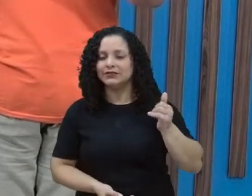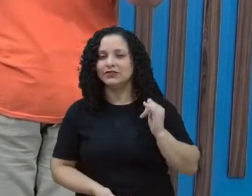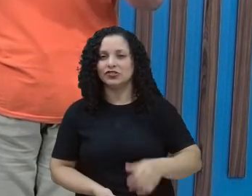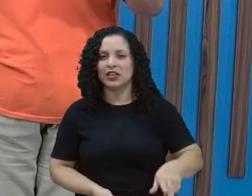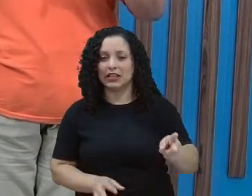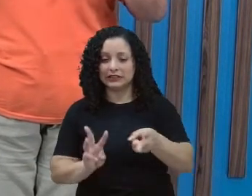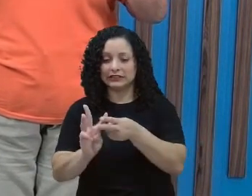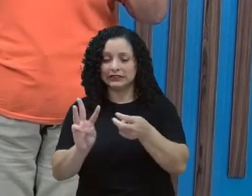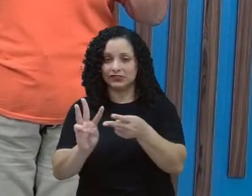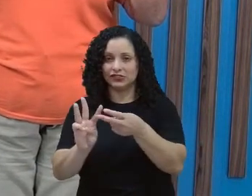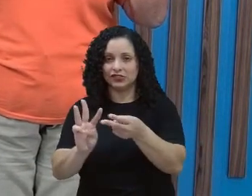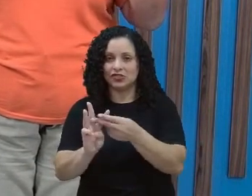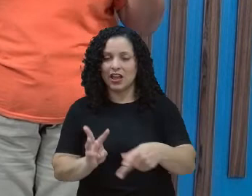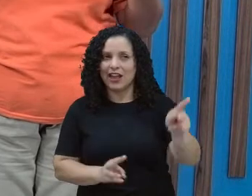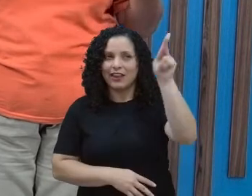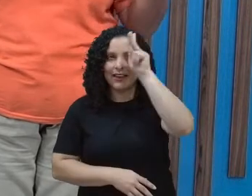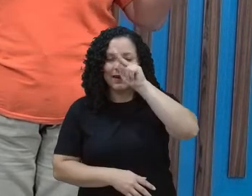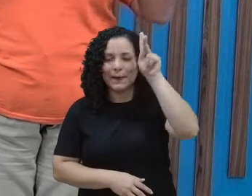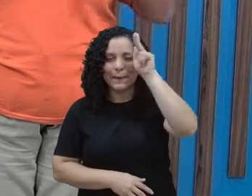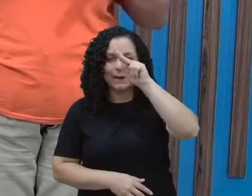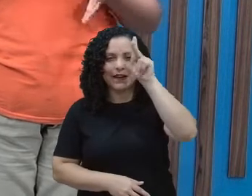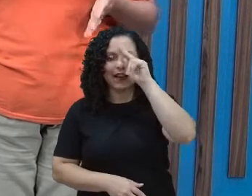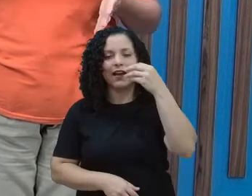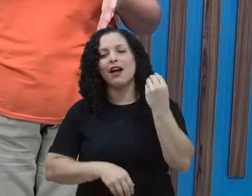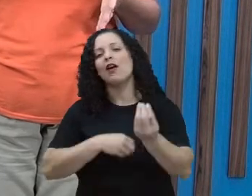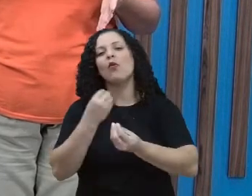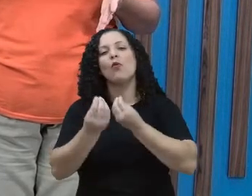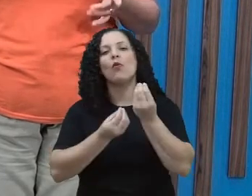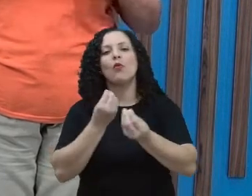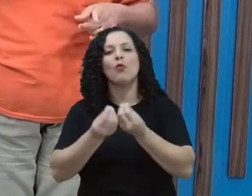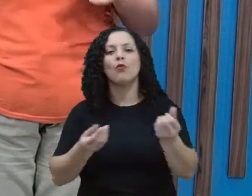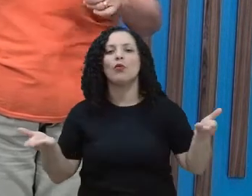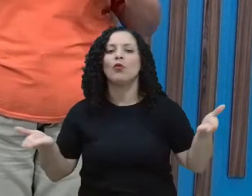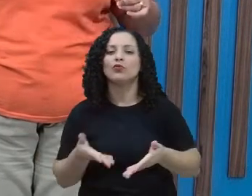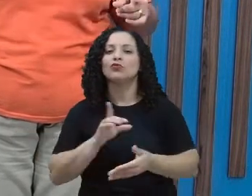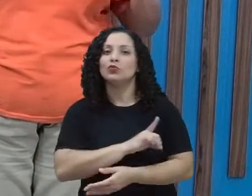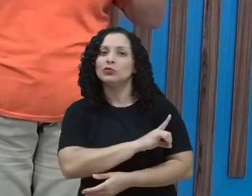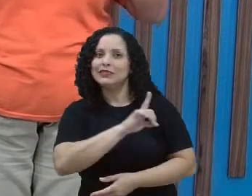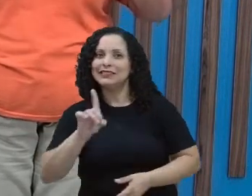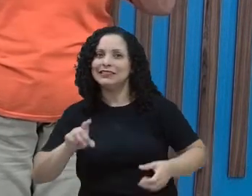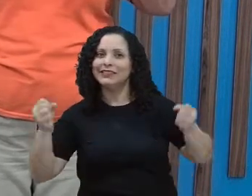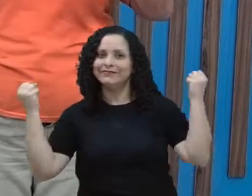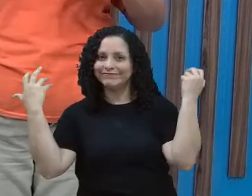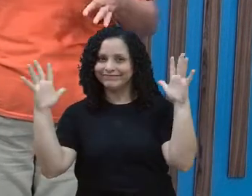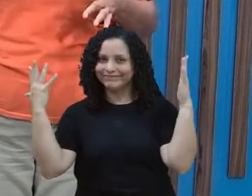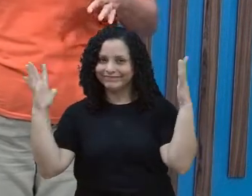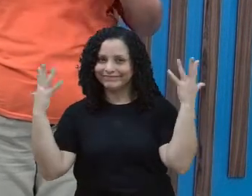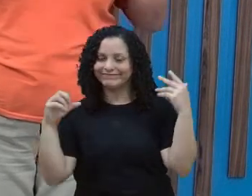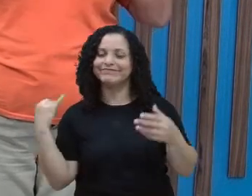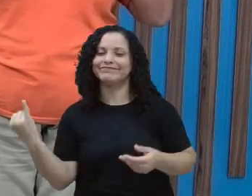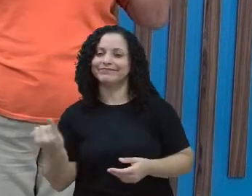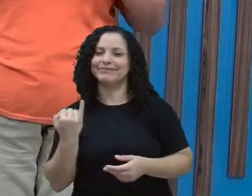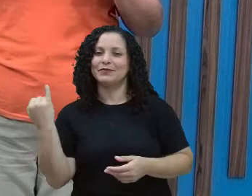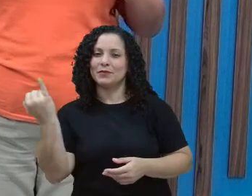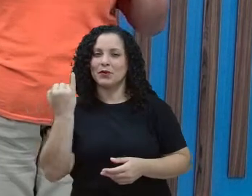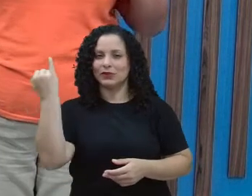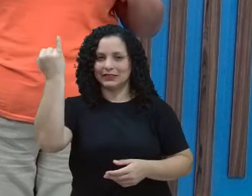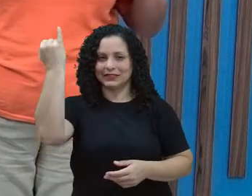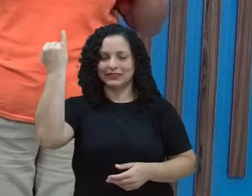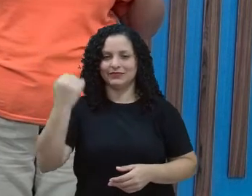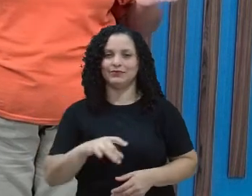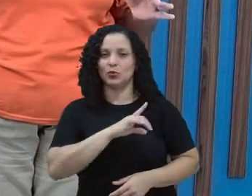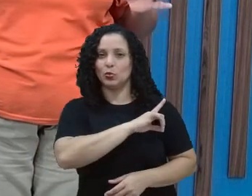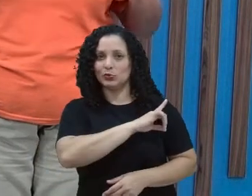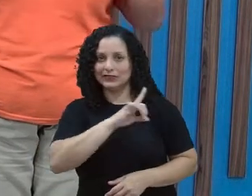para a gente lembrar um pouquinho da data que é comemorada hoje, muito importante, o Dia